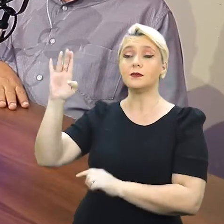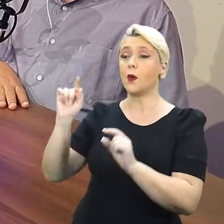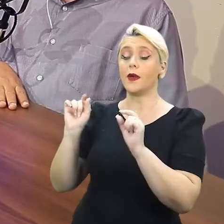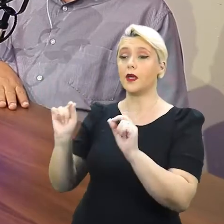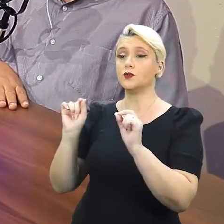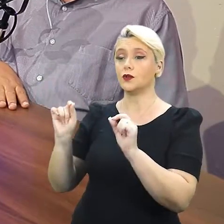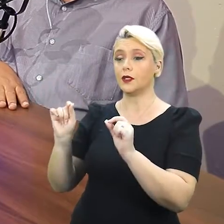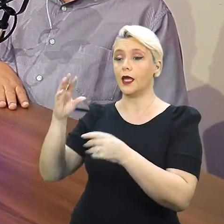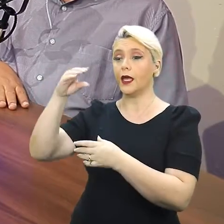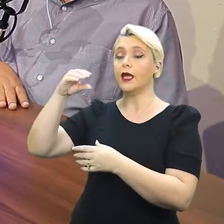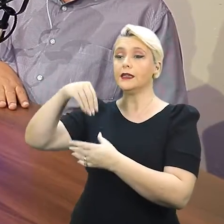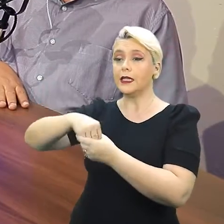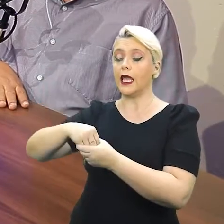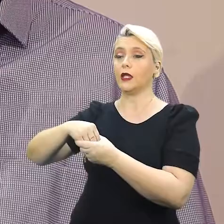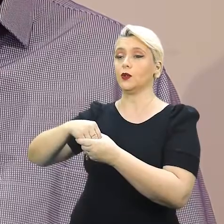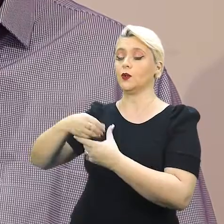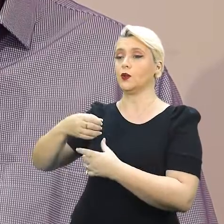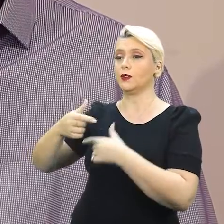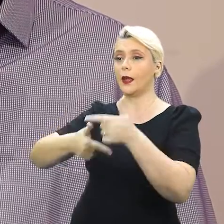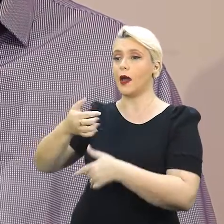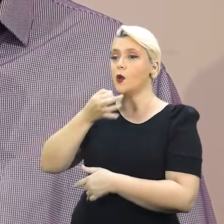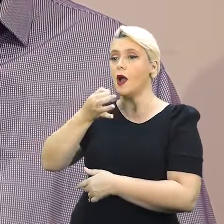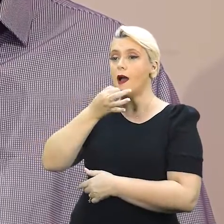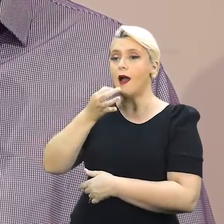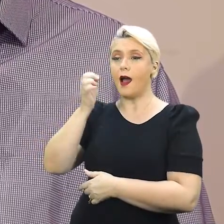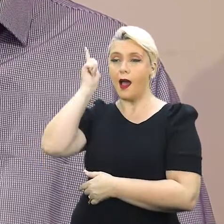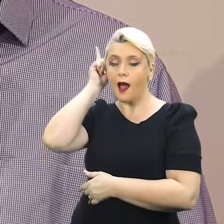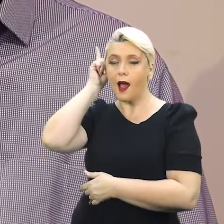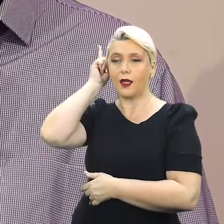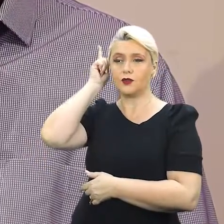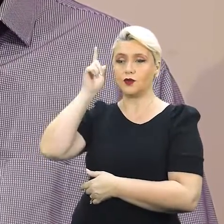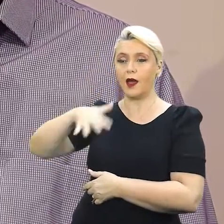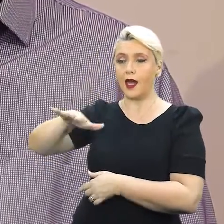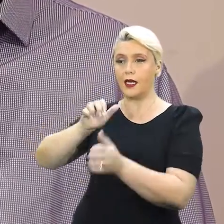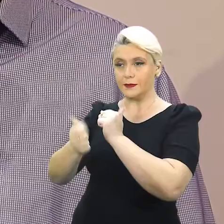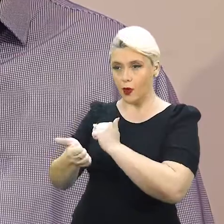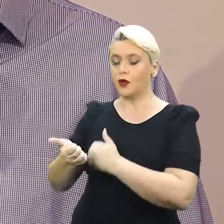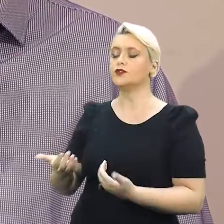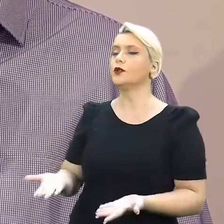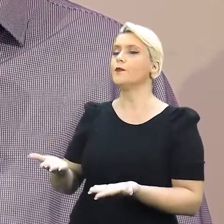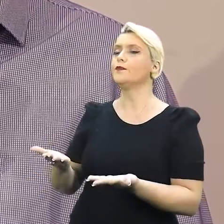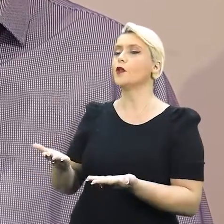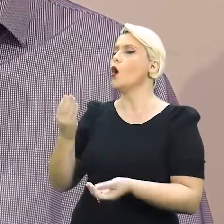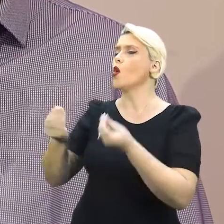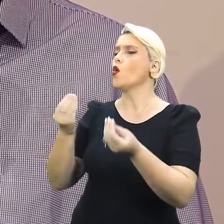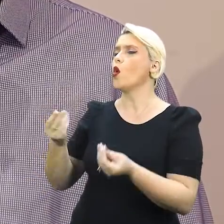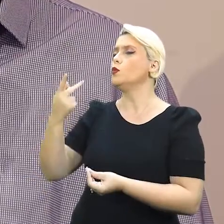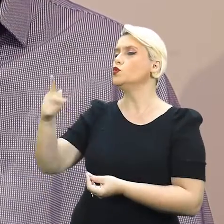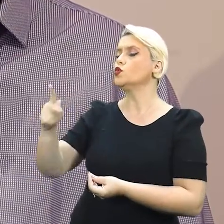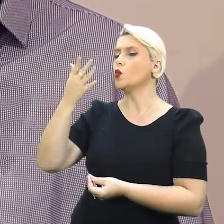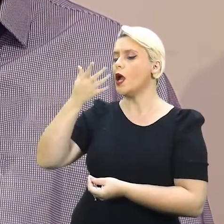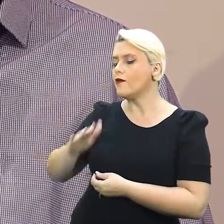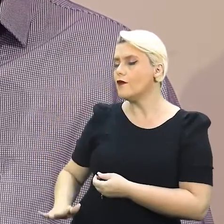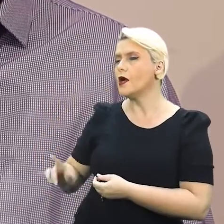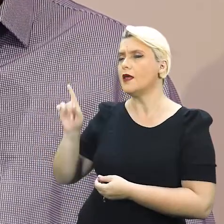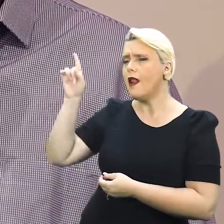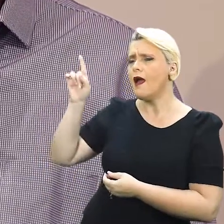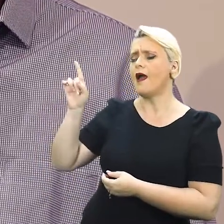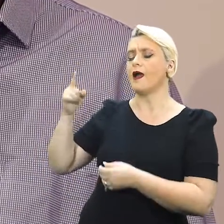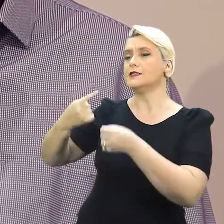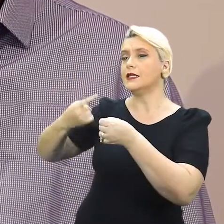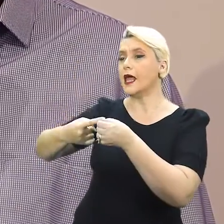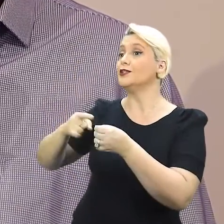principalmente na radiofonia desportiva. Cajuru, como é que foi a sua infância lá na cidade